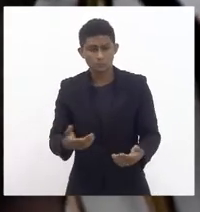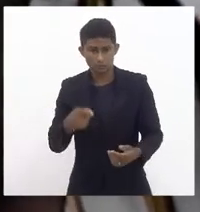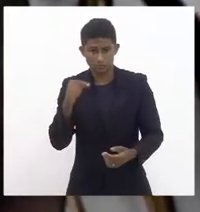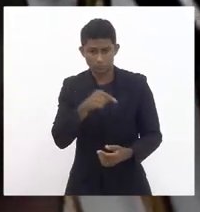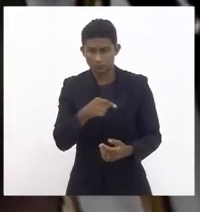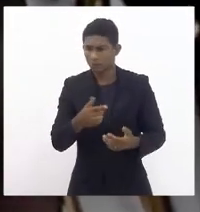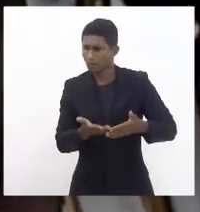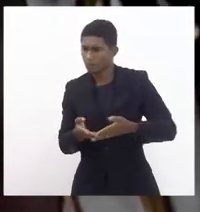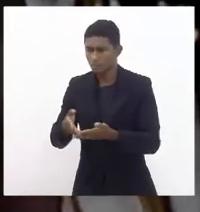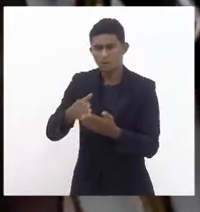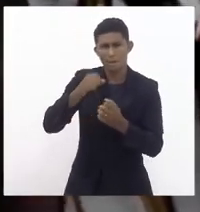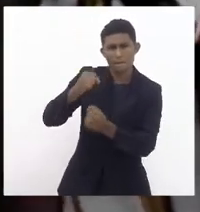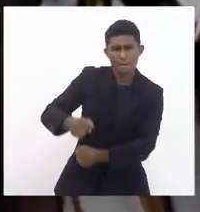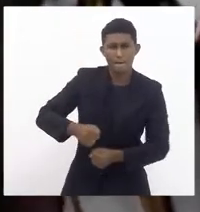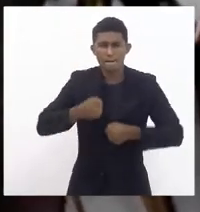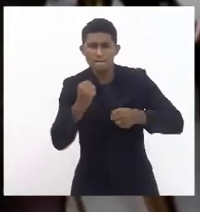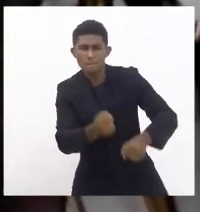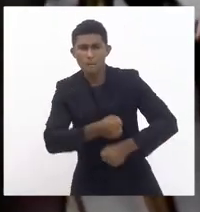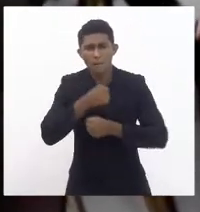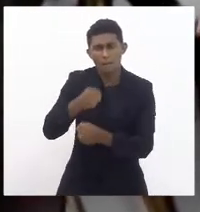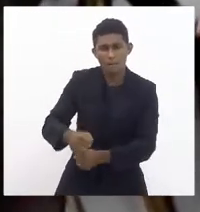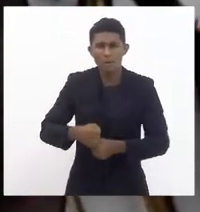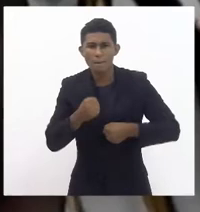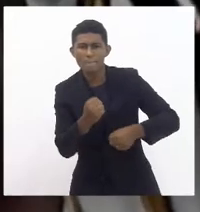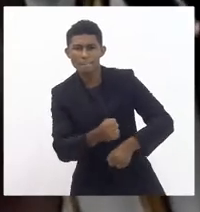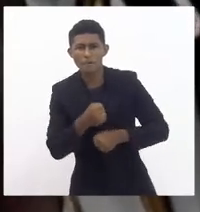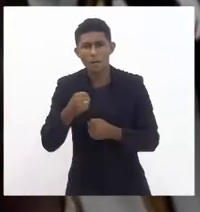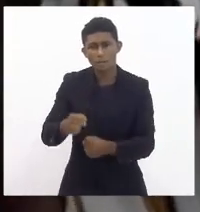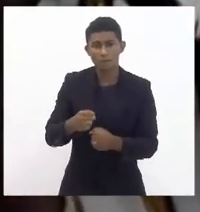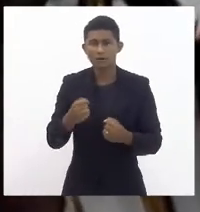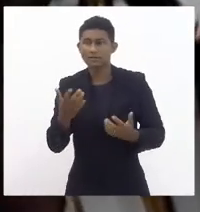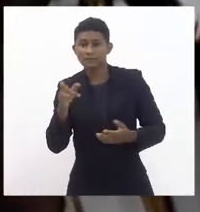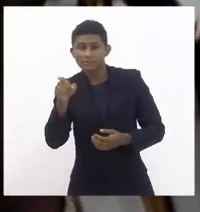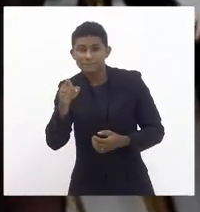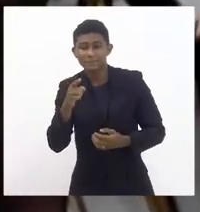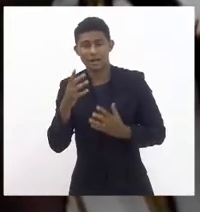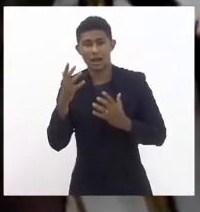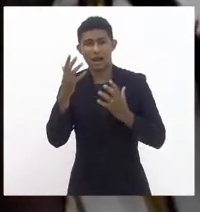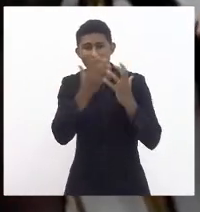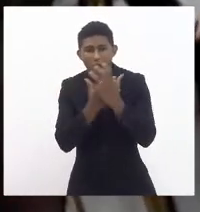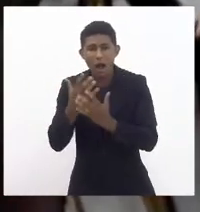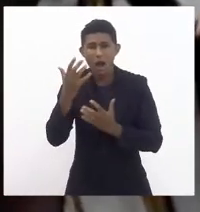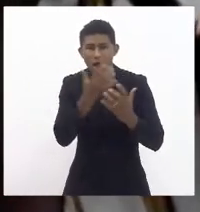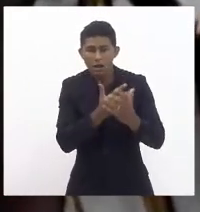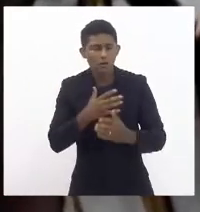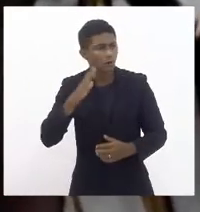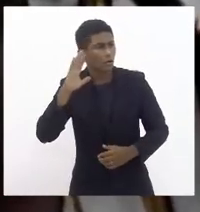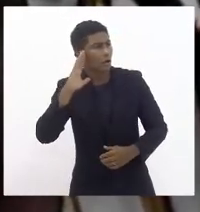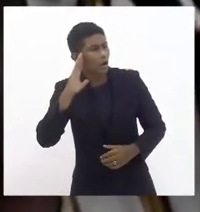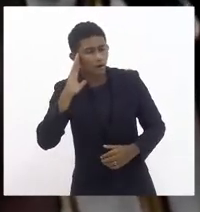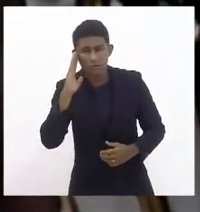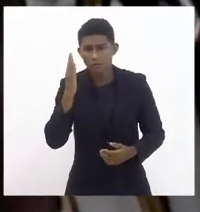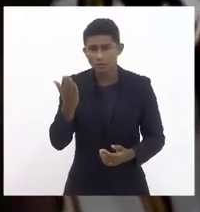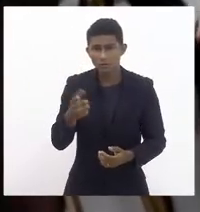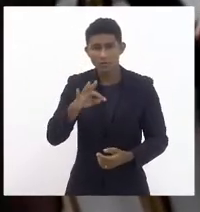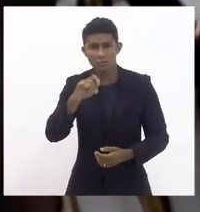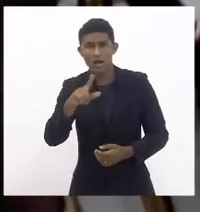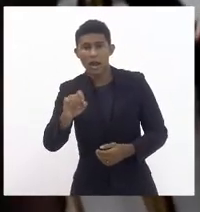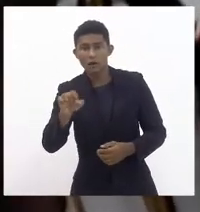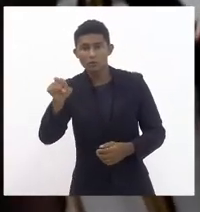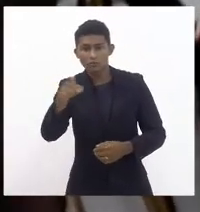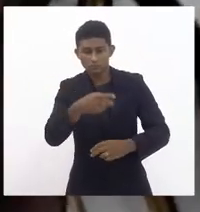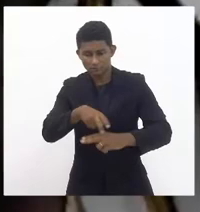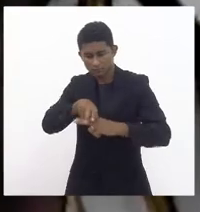em cada remada é como um poema acompanhada do que o Tiago sentado na proa da Canoa